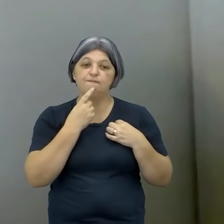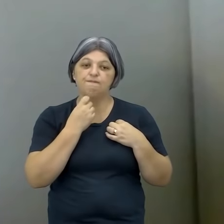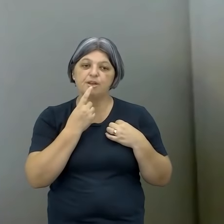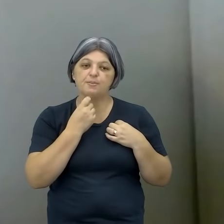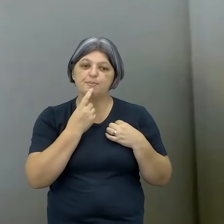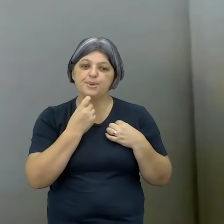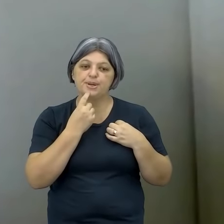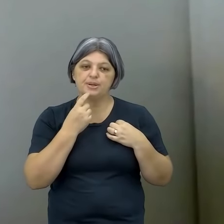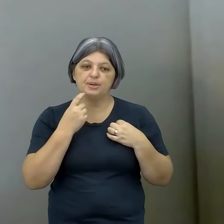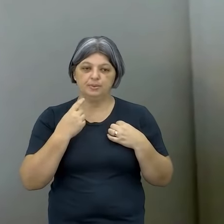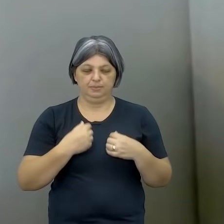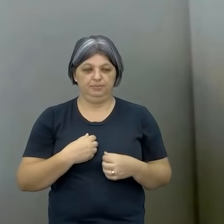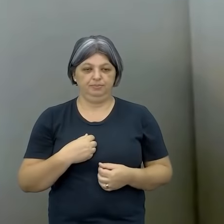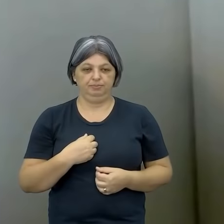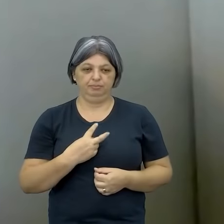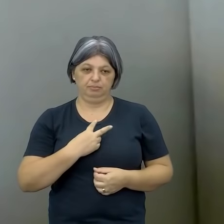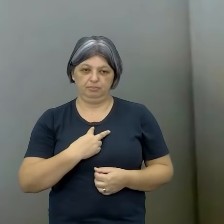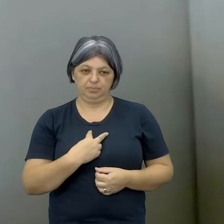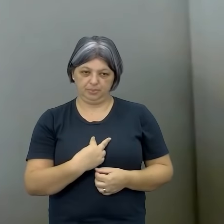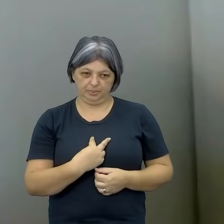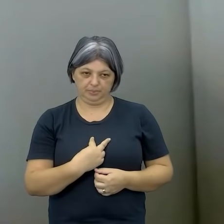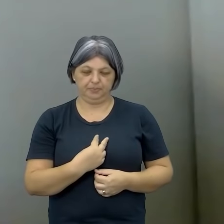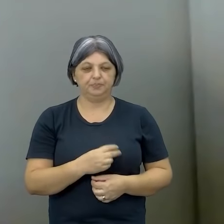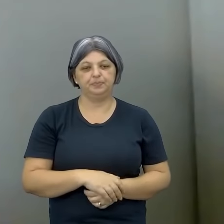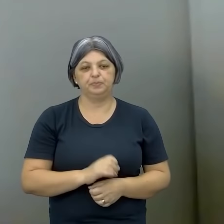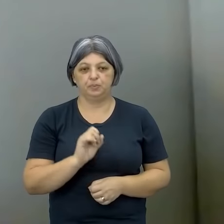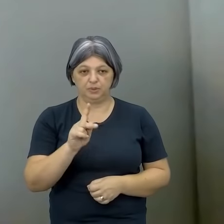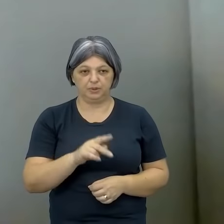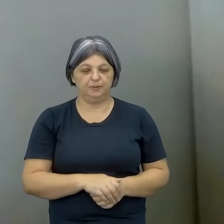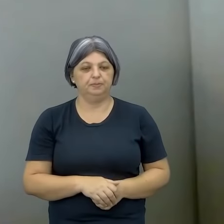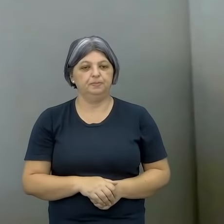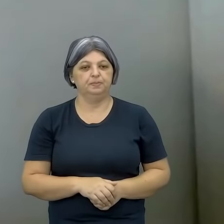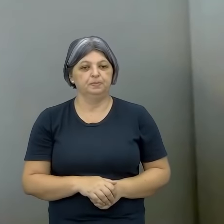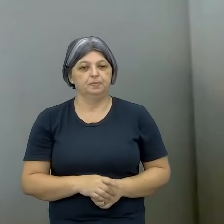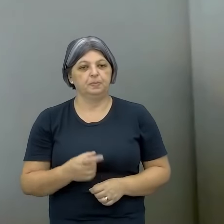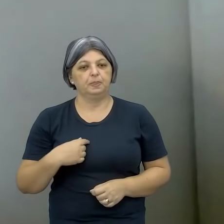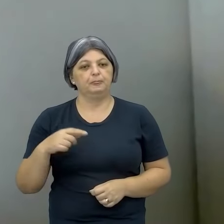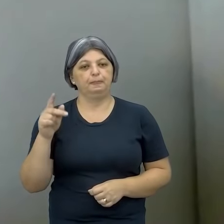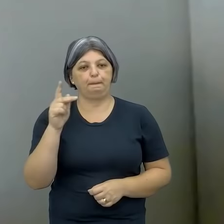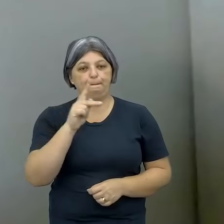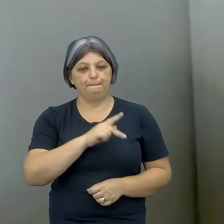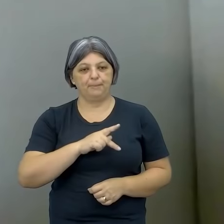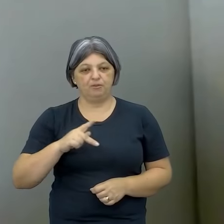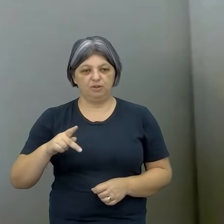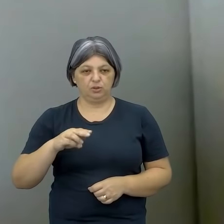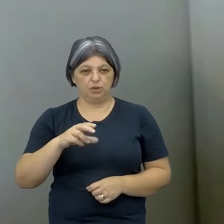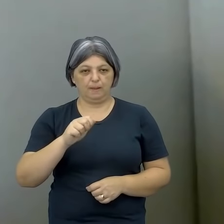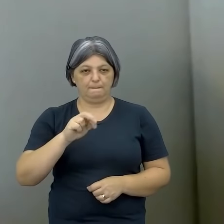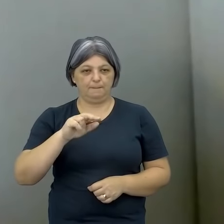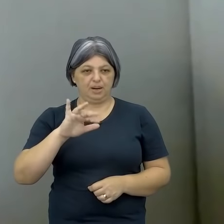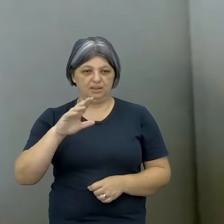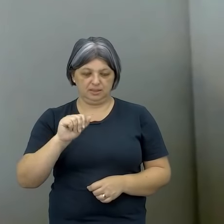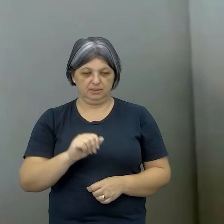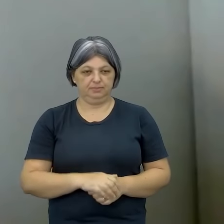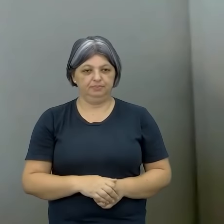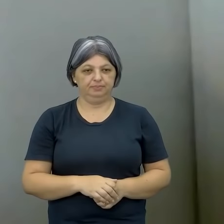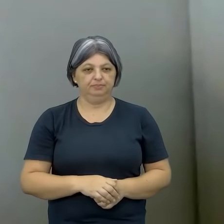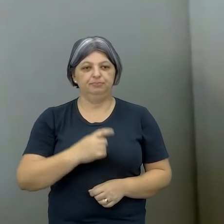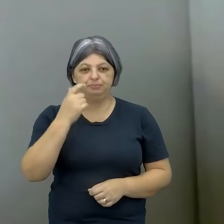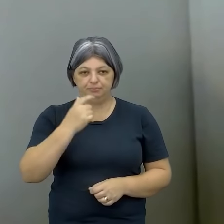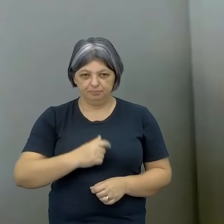bom? Com decote em V, tá bom? Então, eu sou a professora Márcia Sanches, e estou aqui